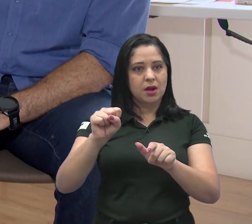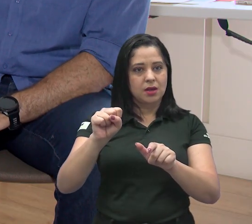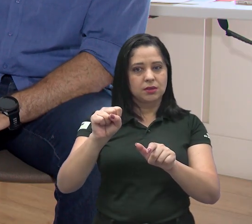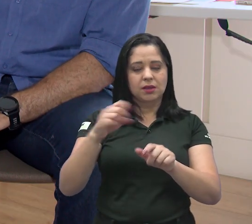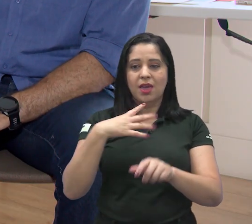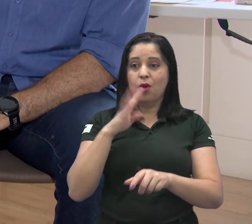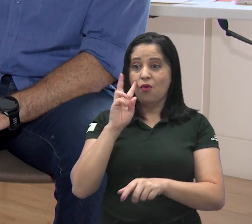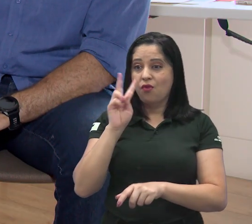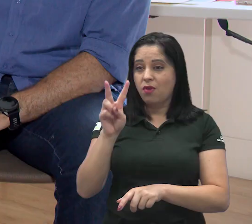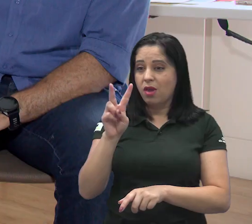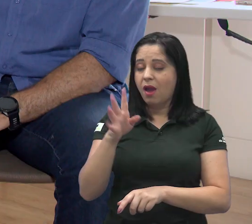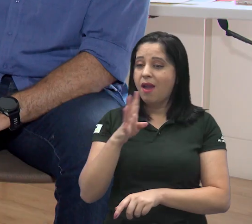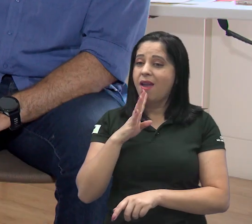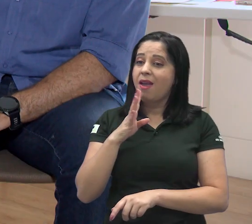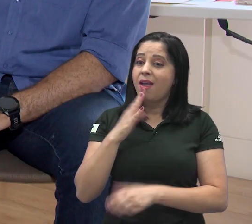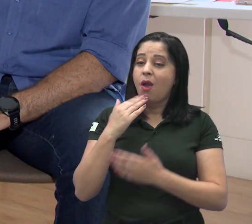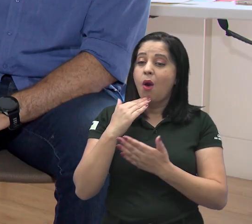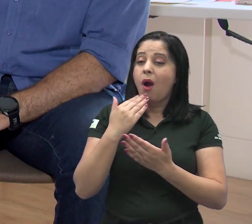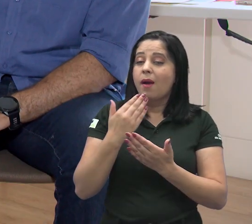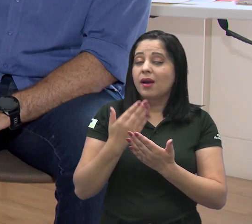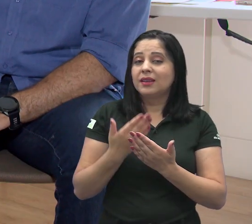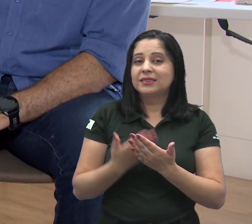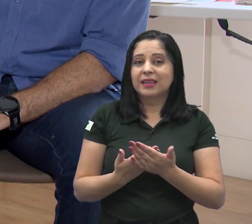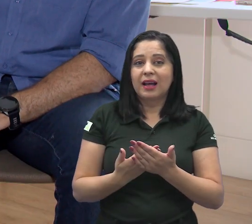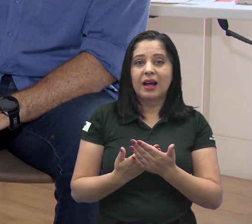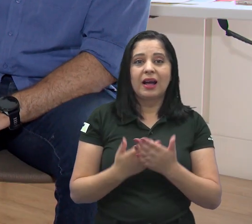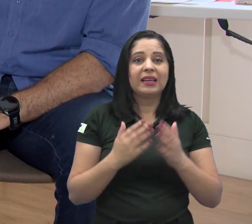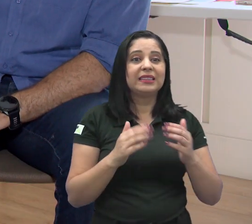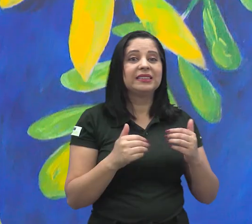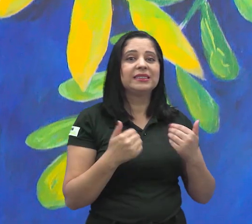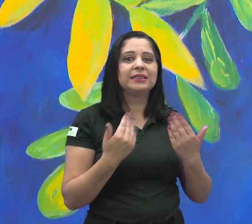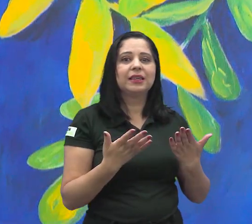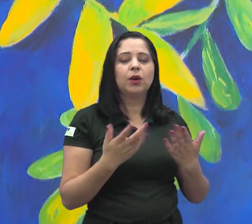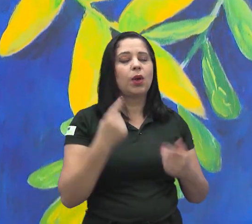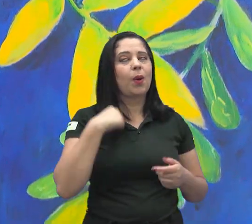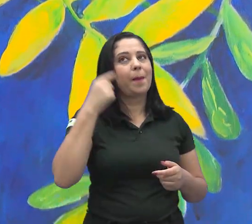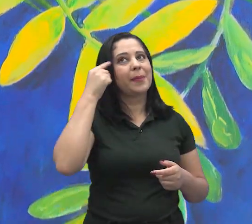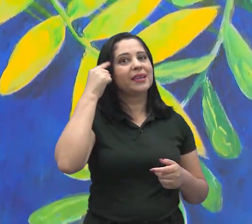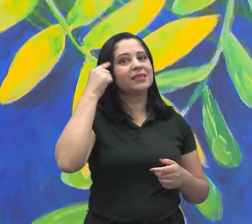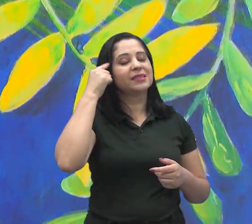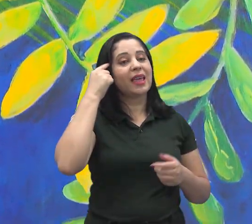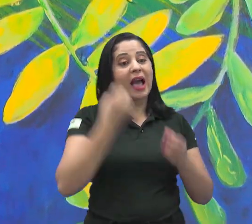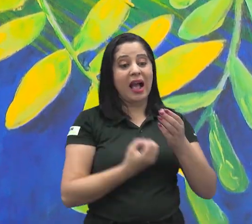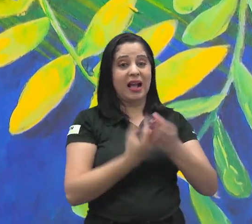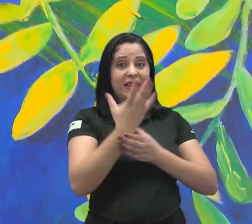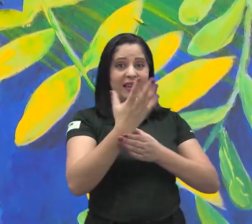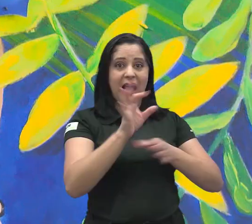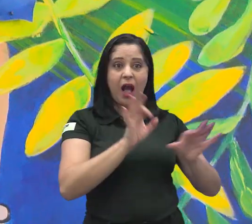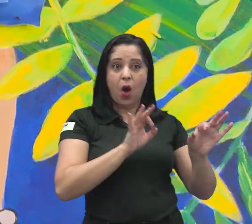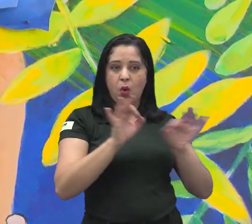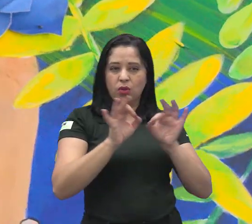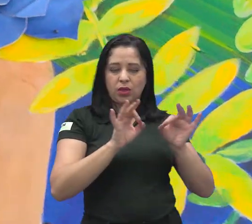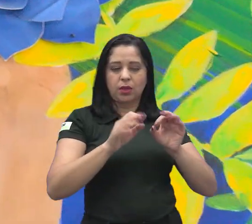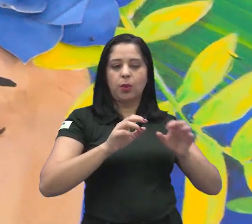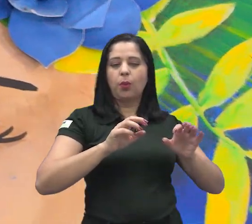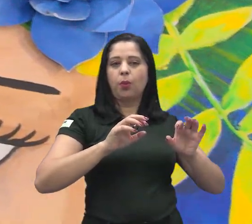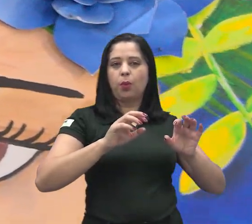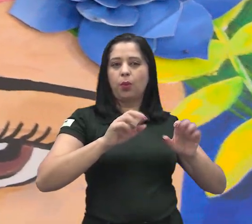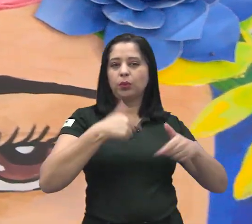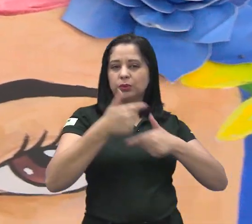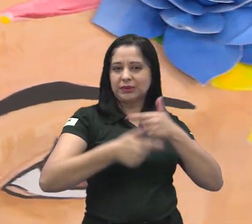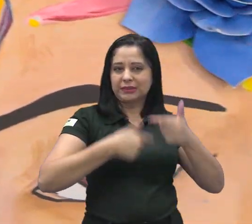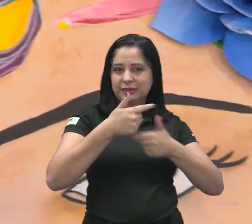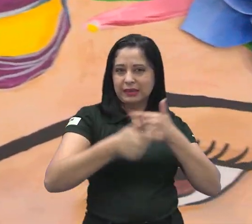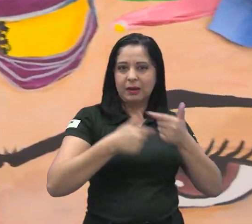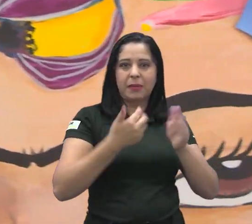Madonas de seda que minha mãe tinha lá de trás. Então eu resolvi desenvolver um trabalho que eu estou fazendo ainda, está meio em off,